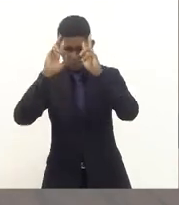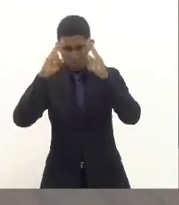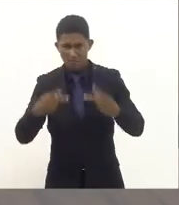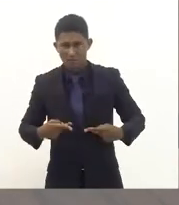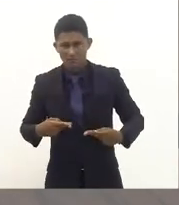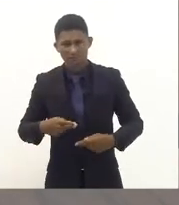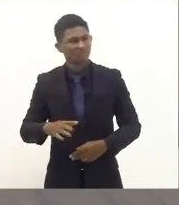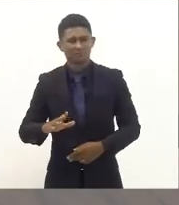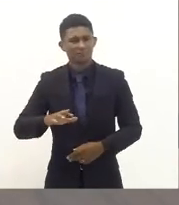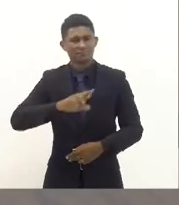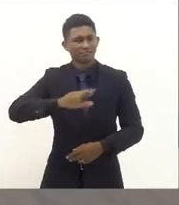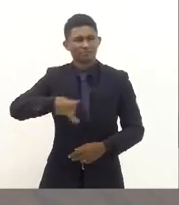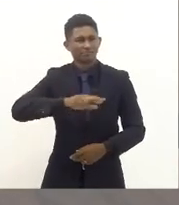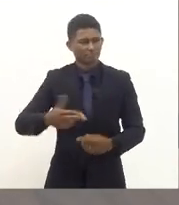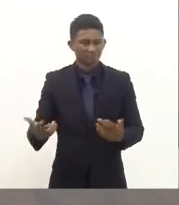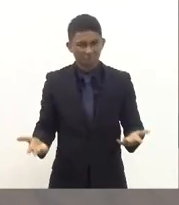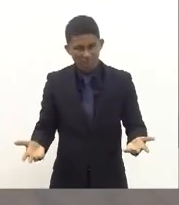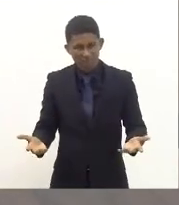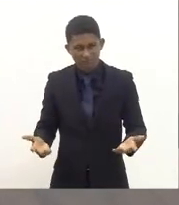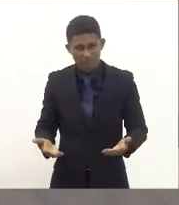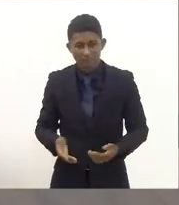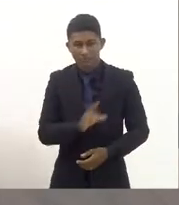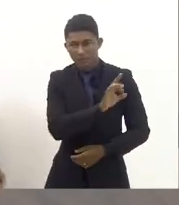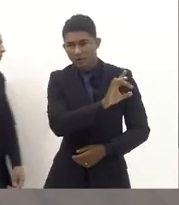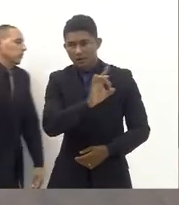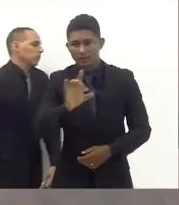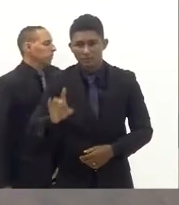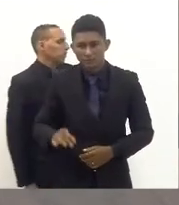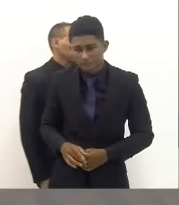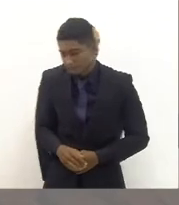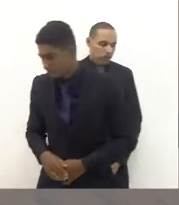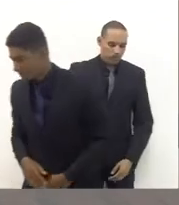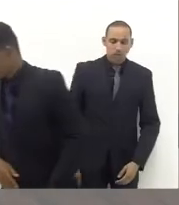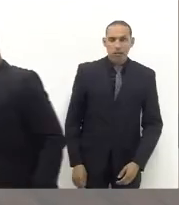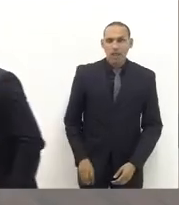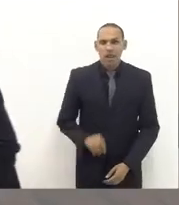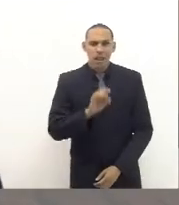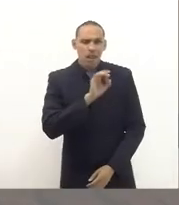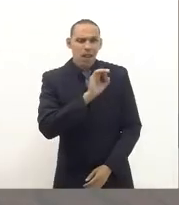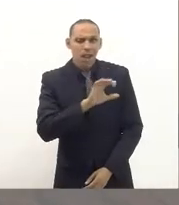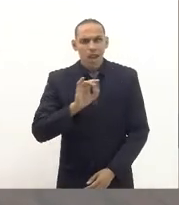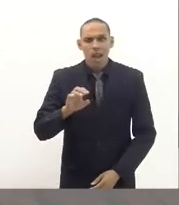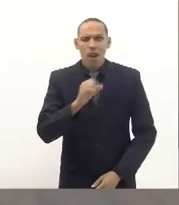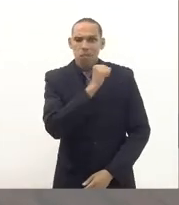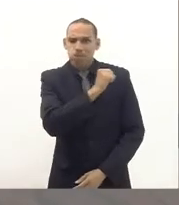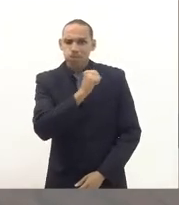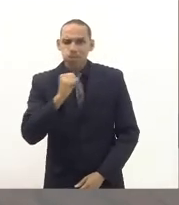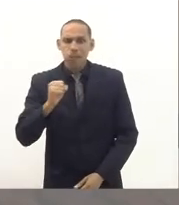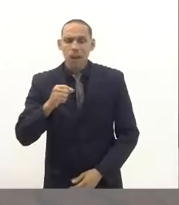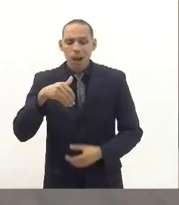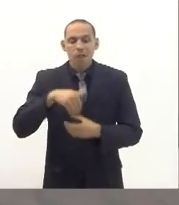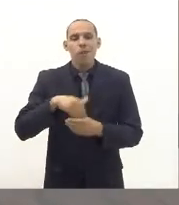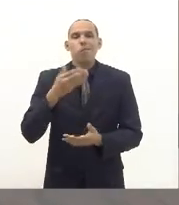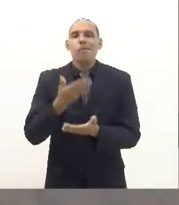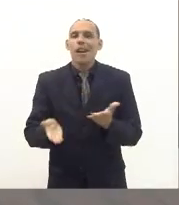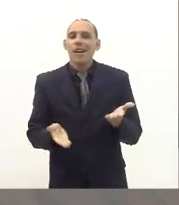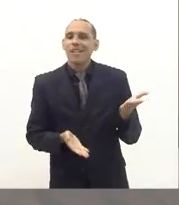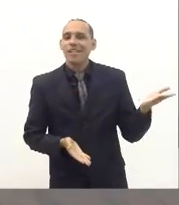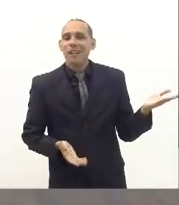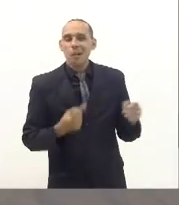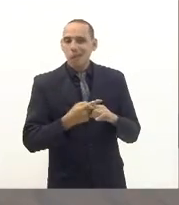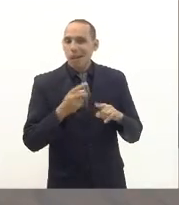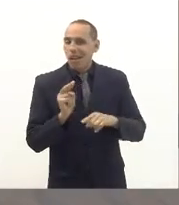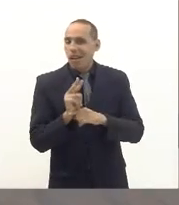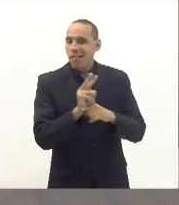o nicho eleitoral e cada vagabundo abatido é menos um voto que eles têm Presidente porque só